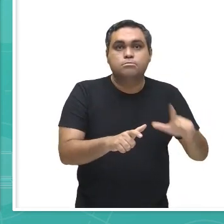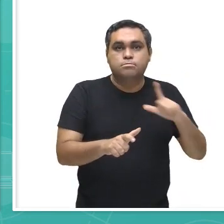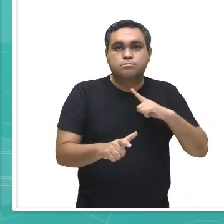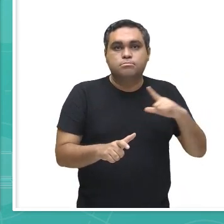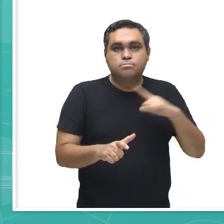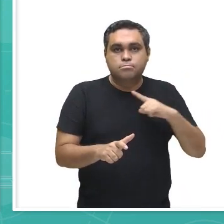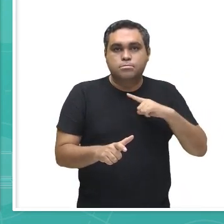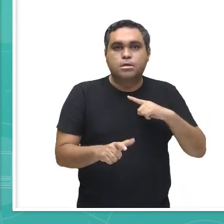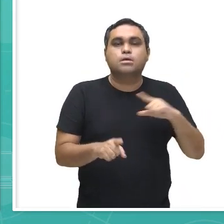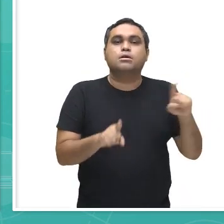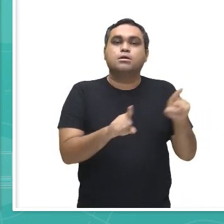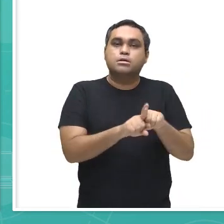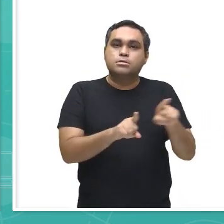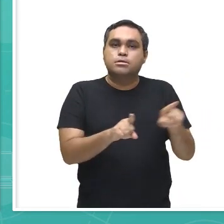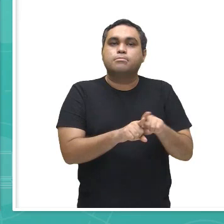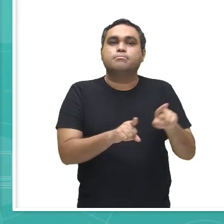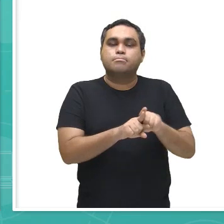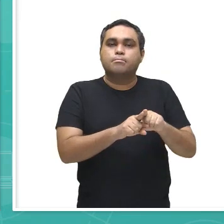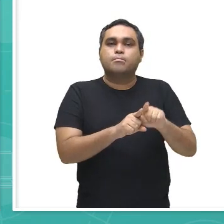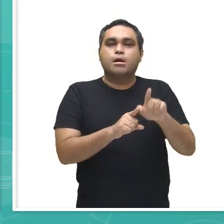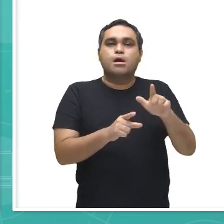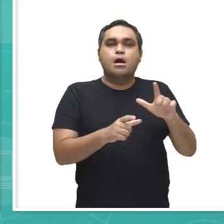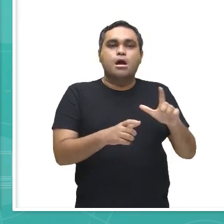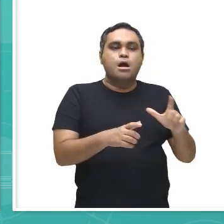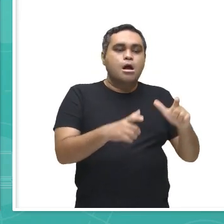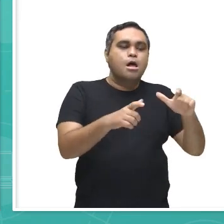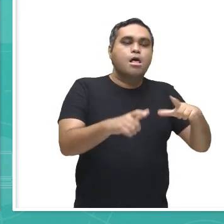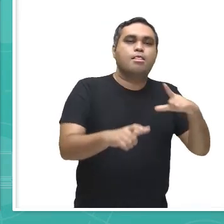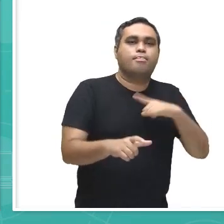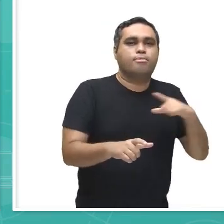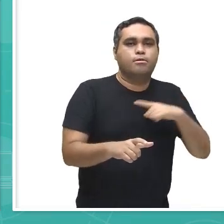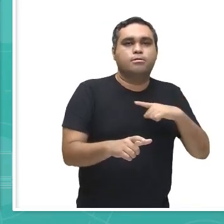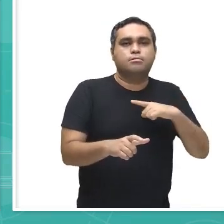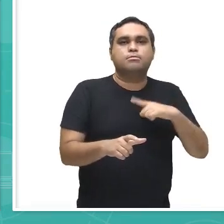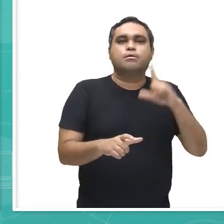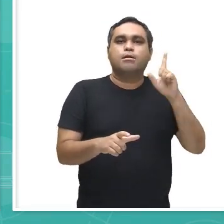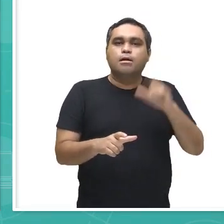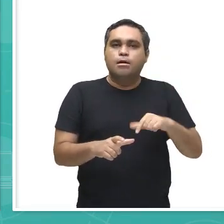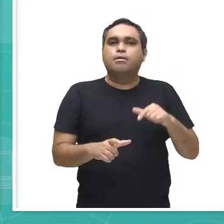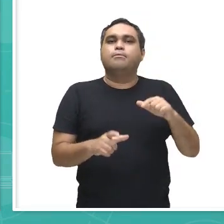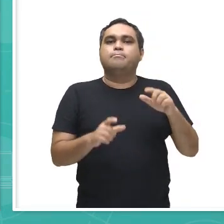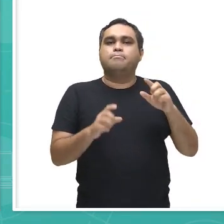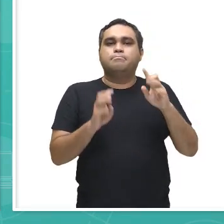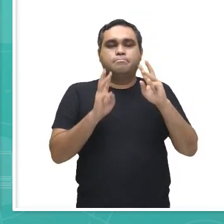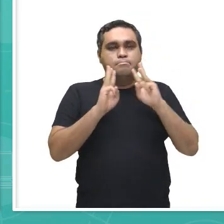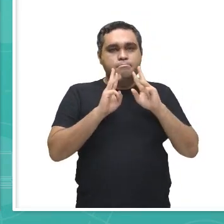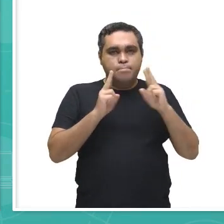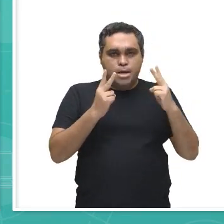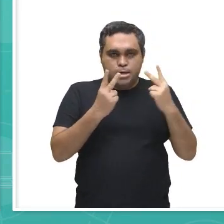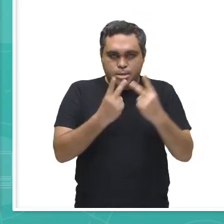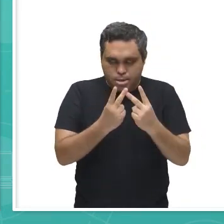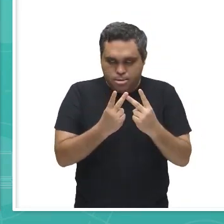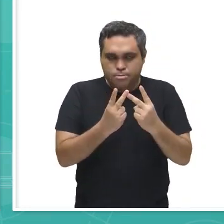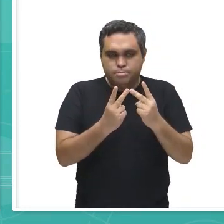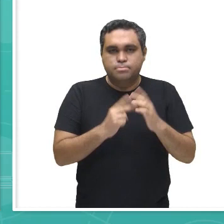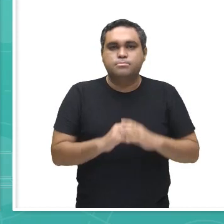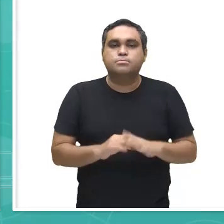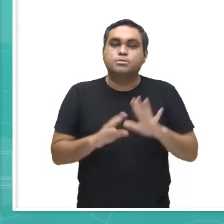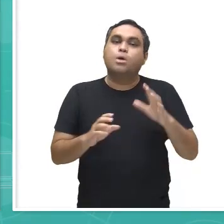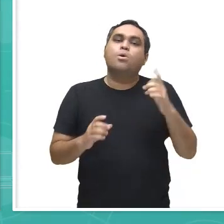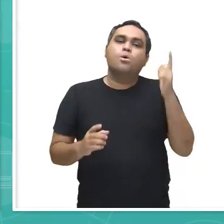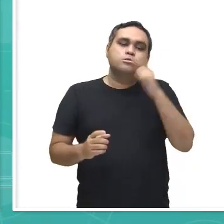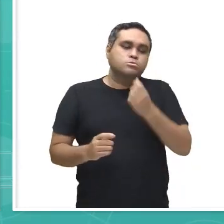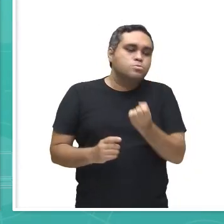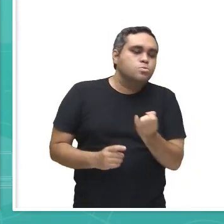que ele está ocupando ali dentro, bom? Então, essa é a definição de matéria. Eu consigo quantificar